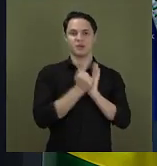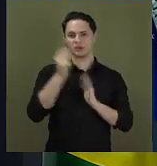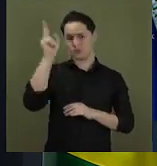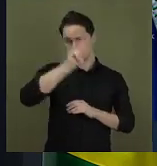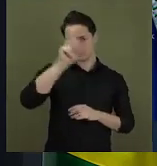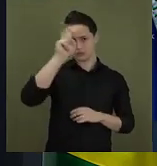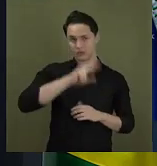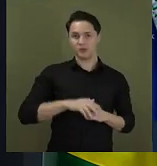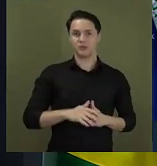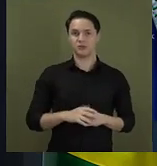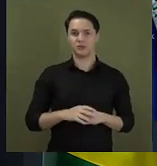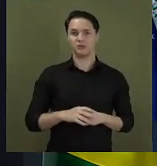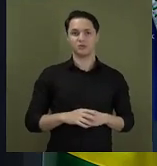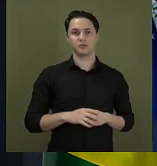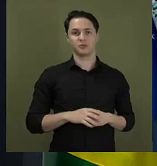principais